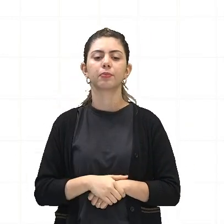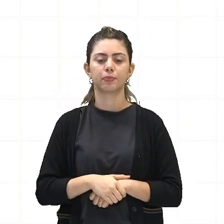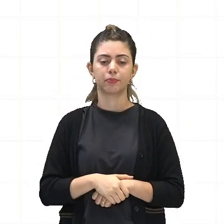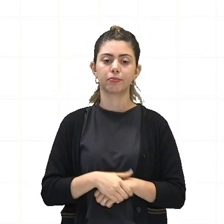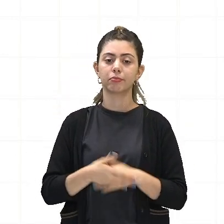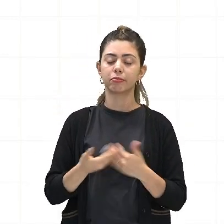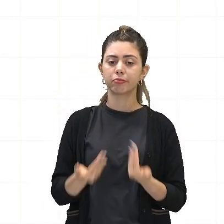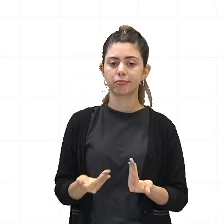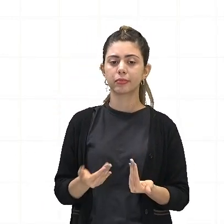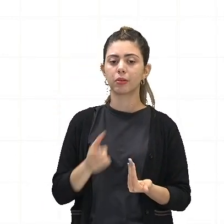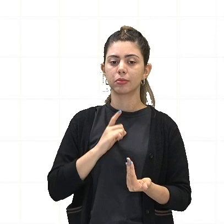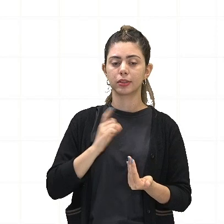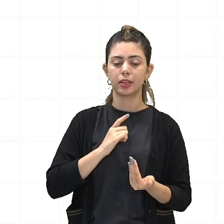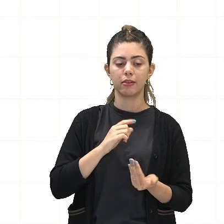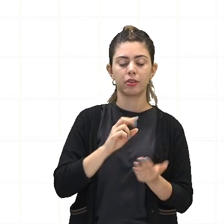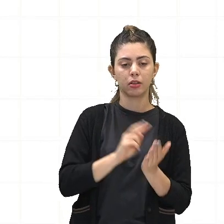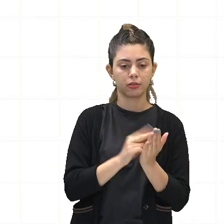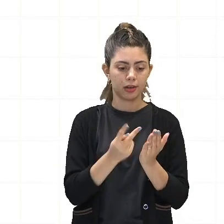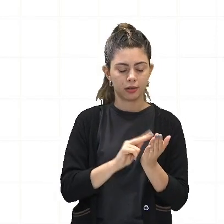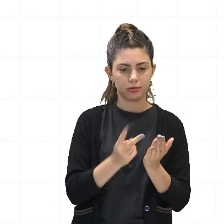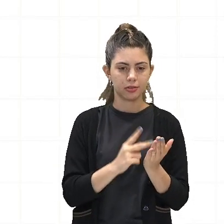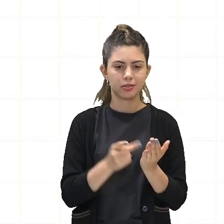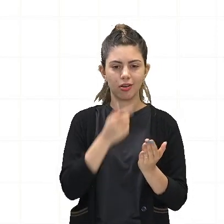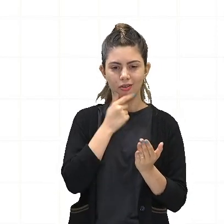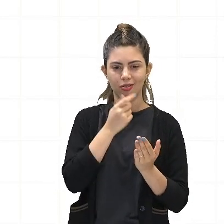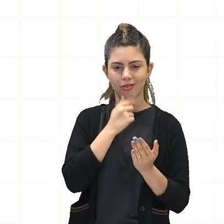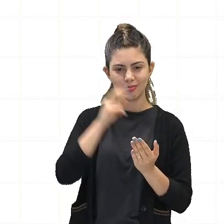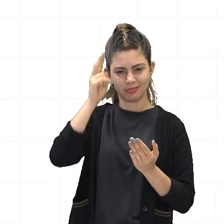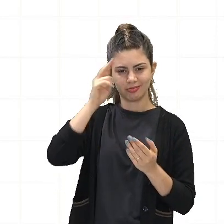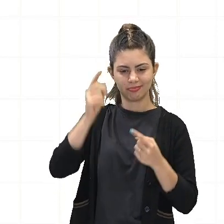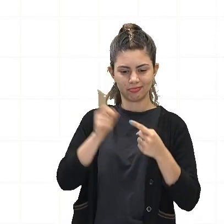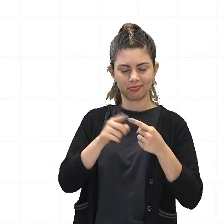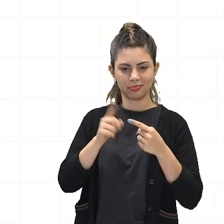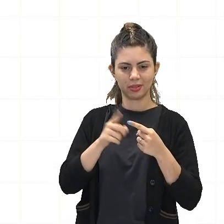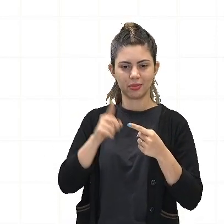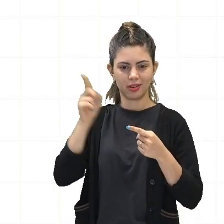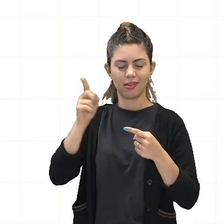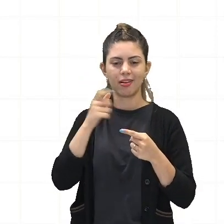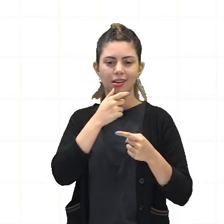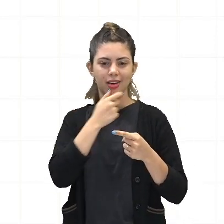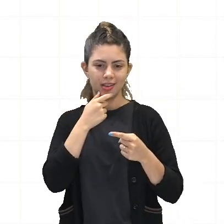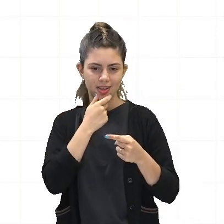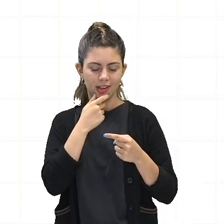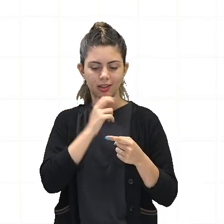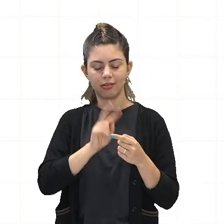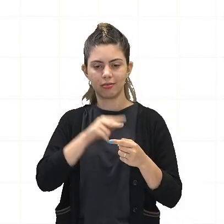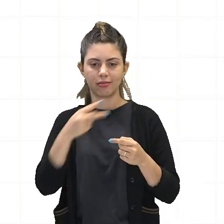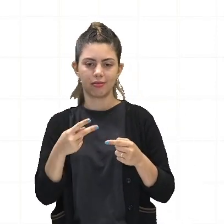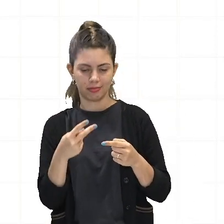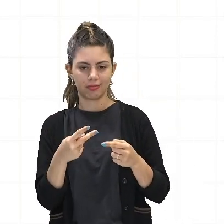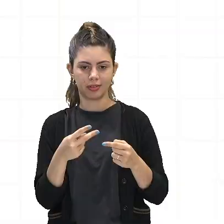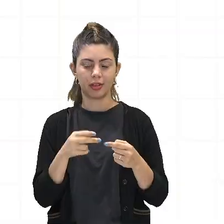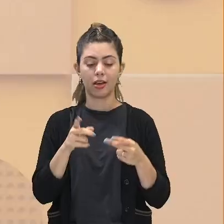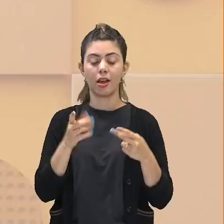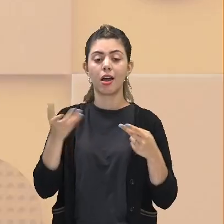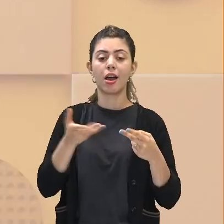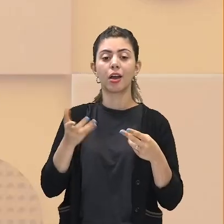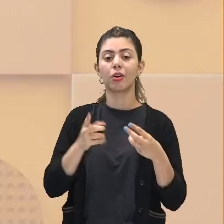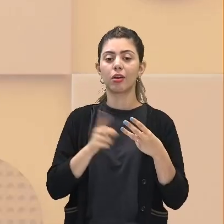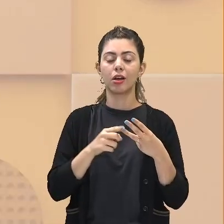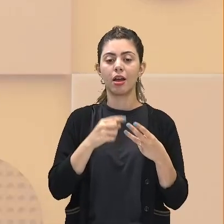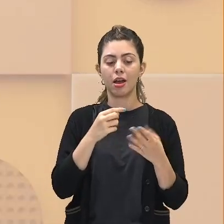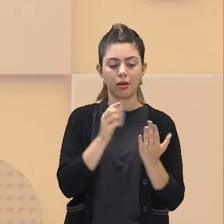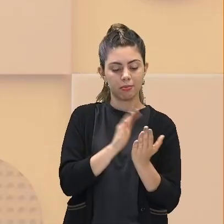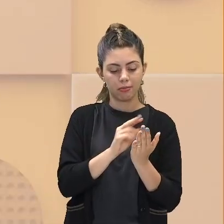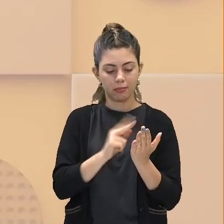Lutero foi excomungado pelo Papa Leão X. Ele recebeu o apoio e proteção do príncipe Frederico